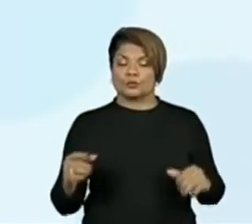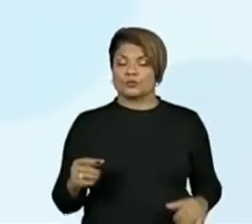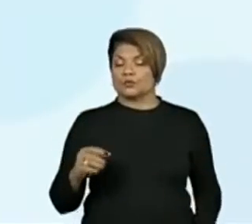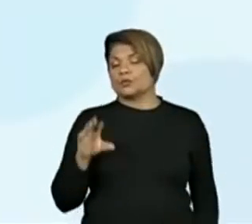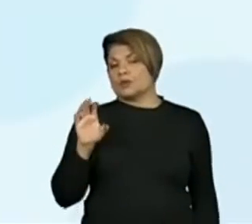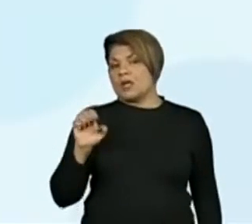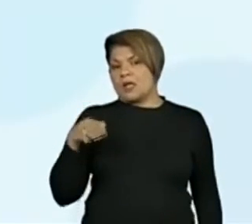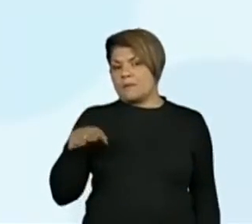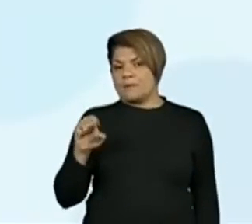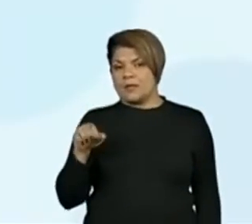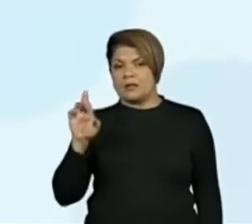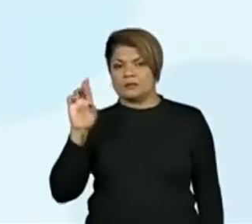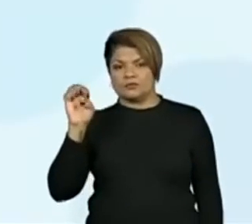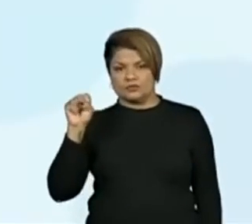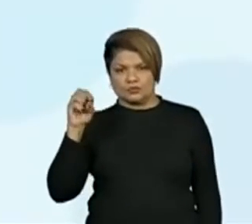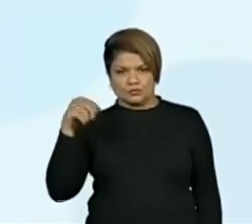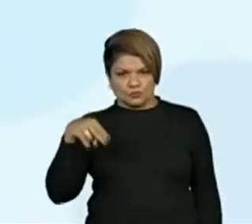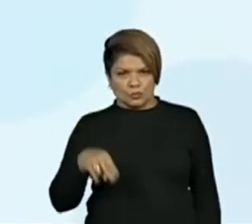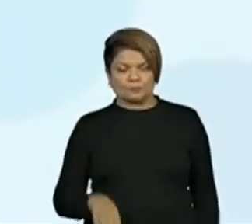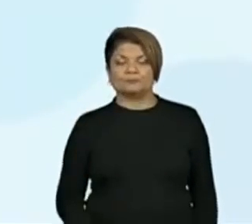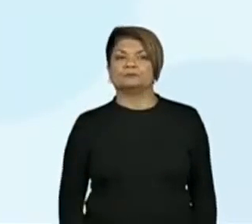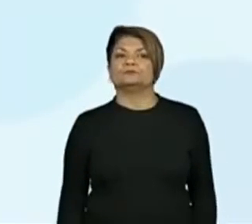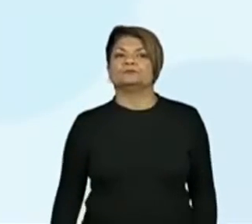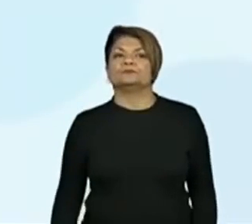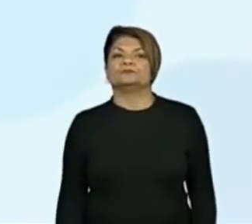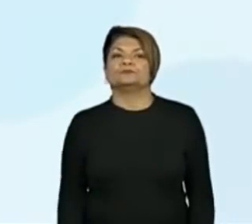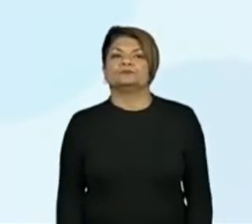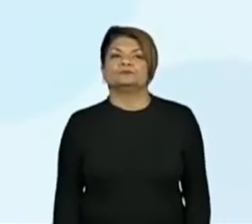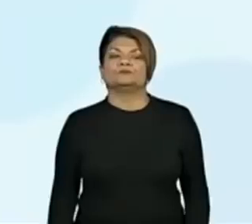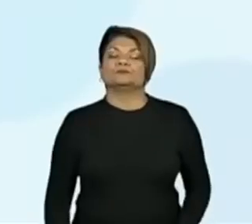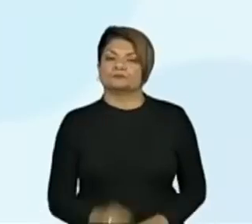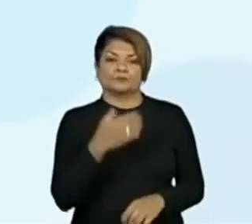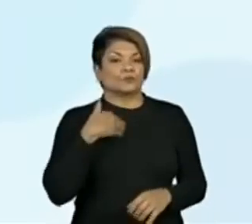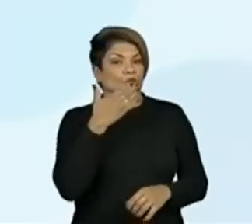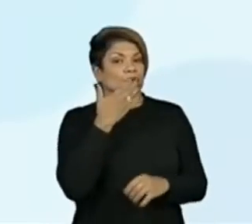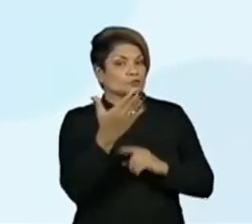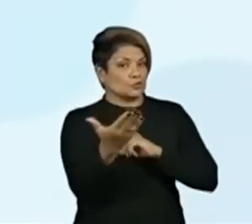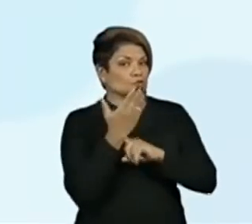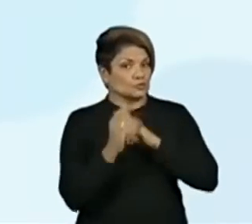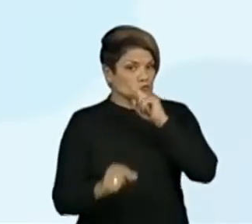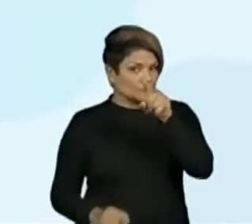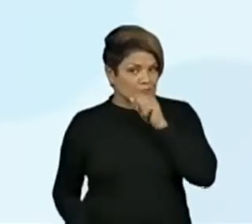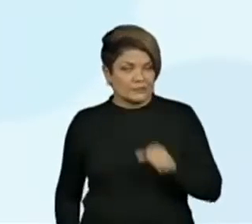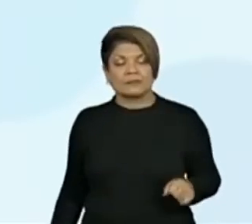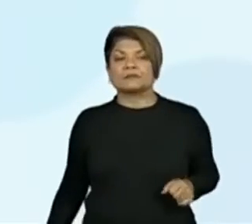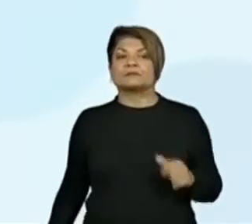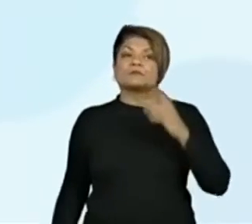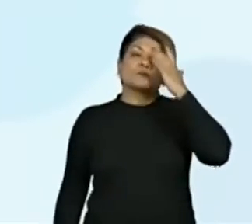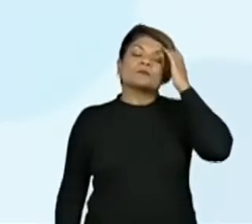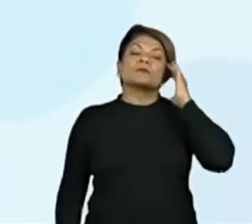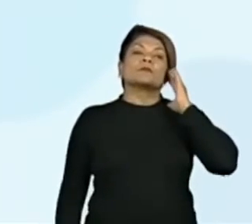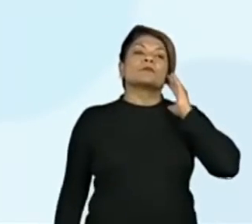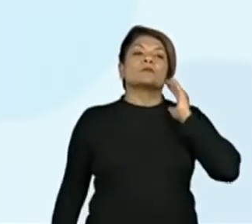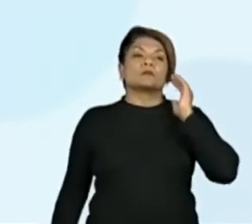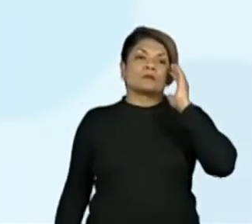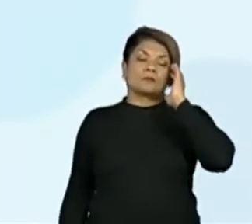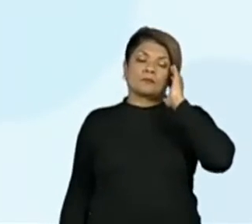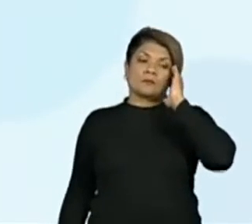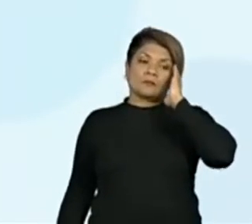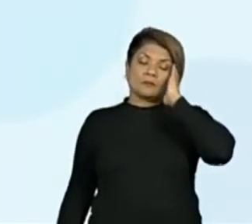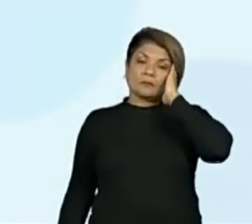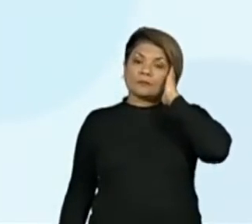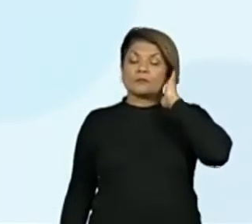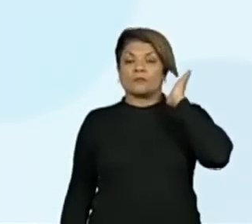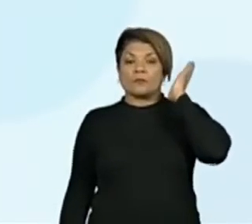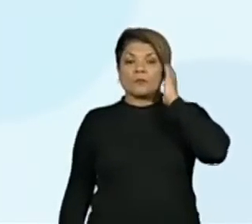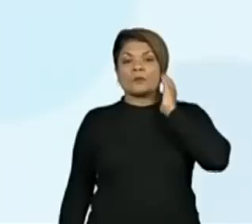pedir ajuda para vocês, para a gente ver. Tá? Olha. A Pro trouxe aqui algumas figuras,